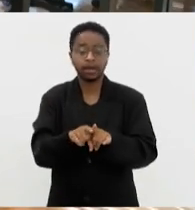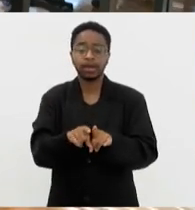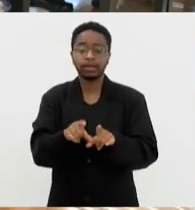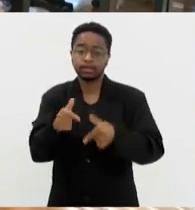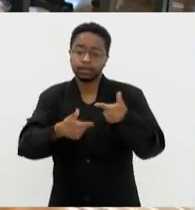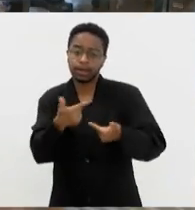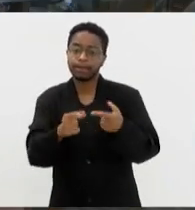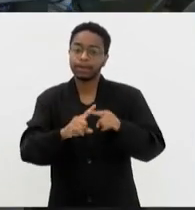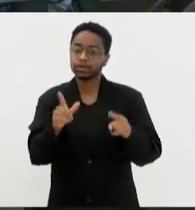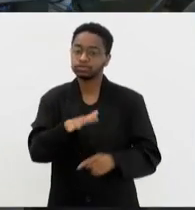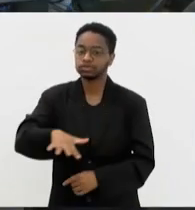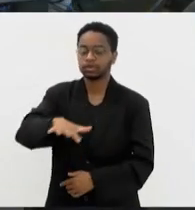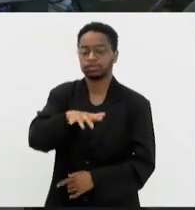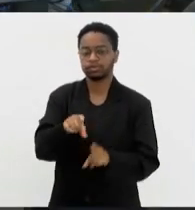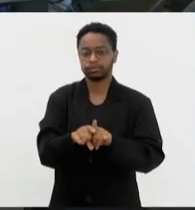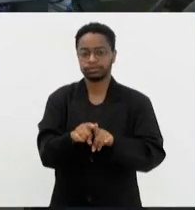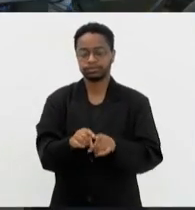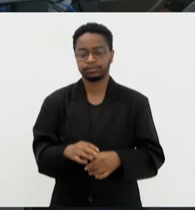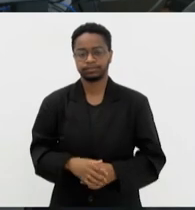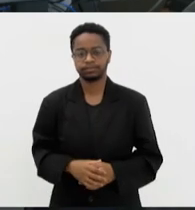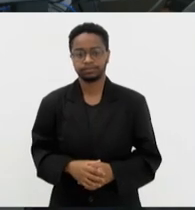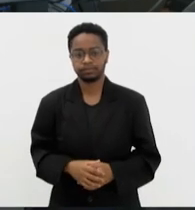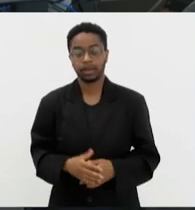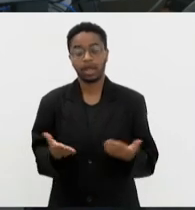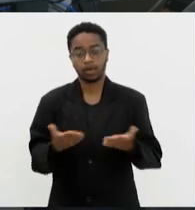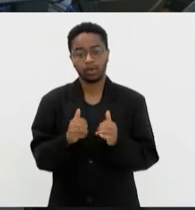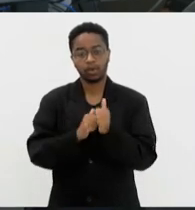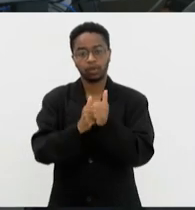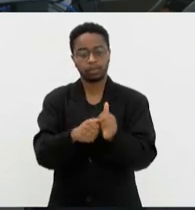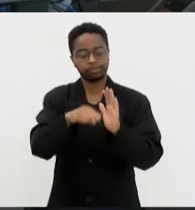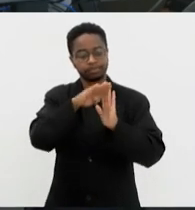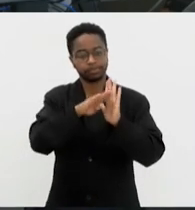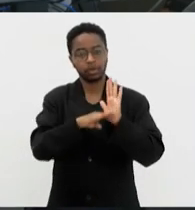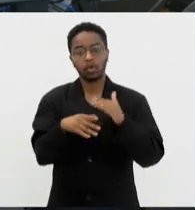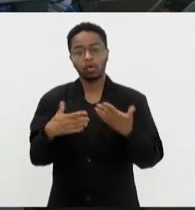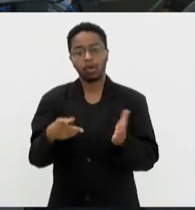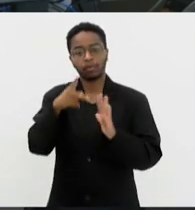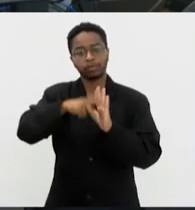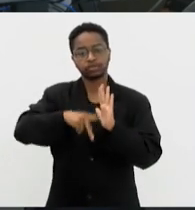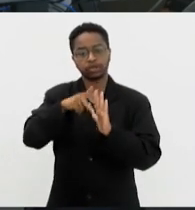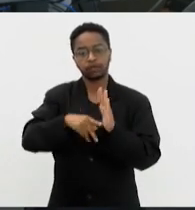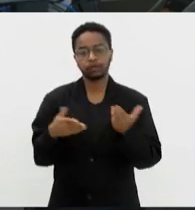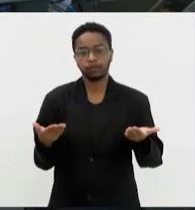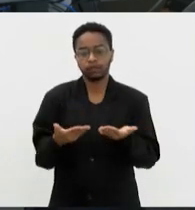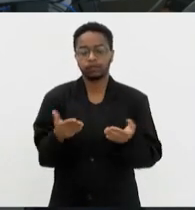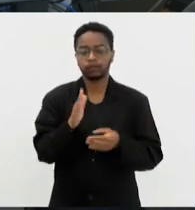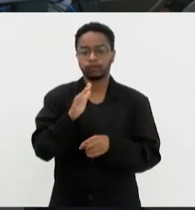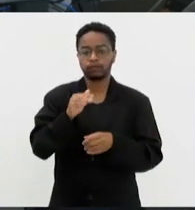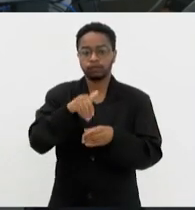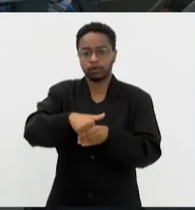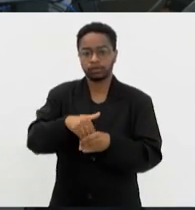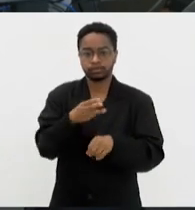de um modo geral. Acompanhe agora na agenda do plenário os projetos que serão votados às